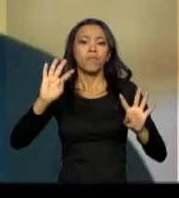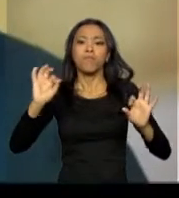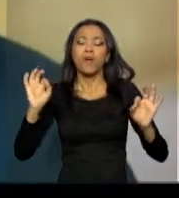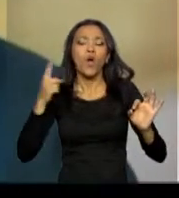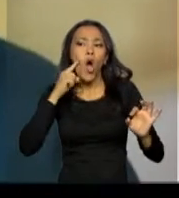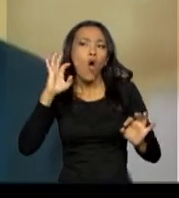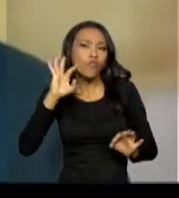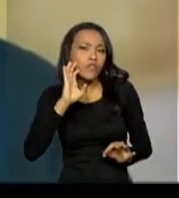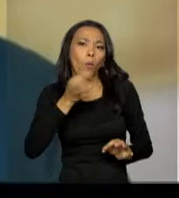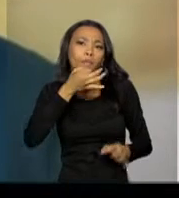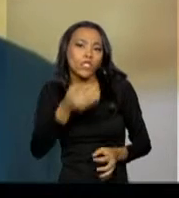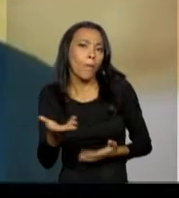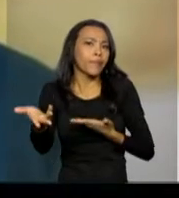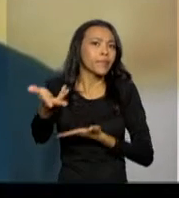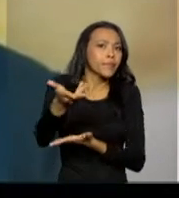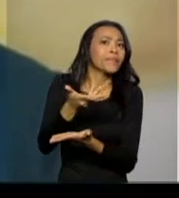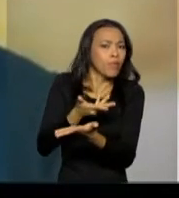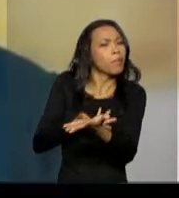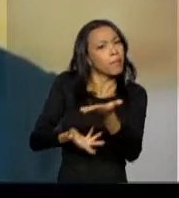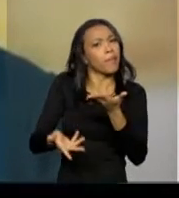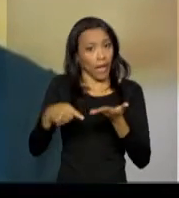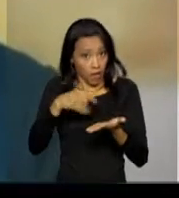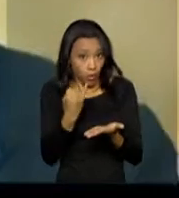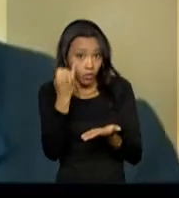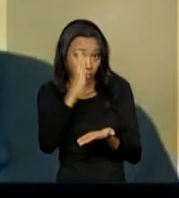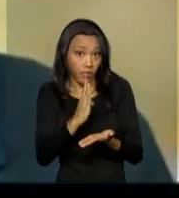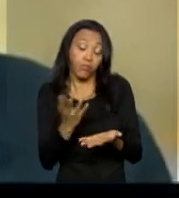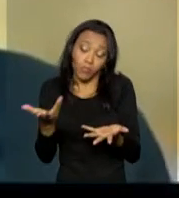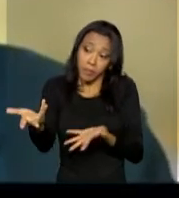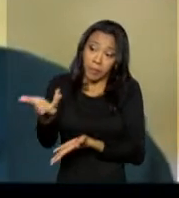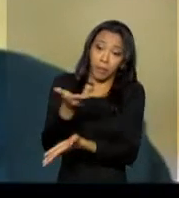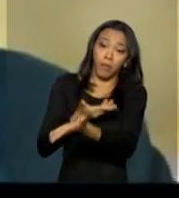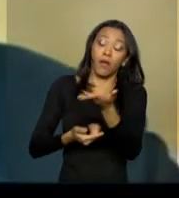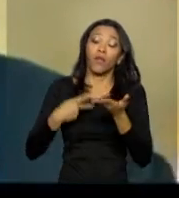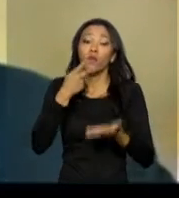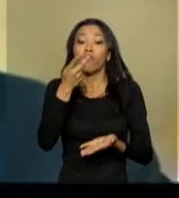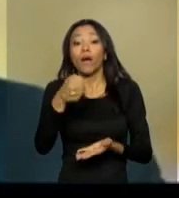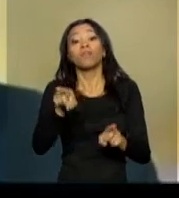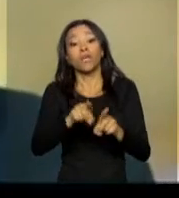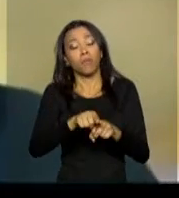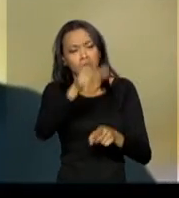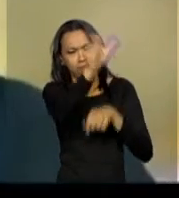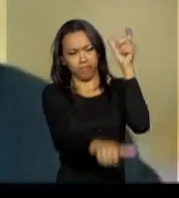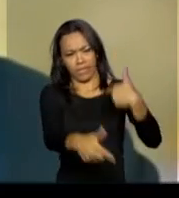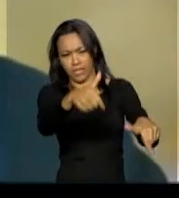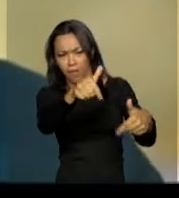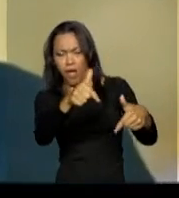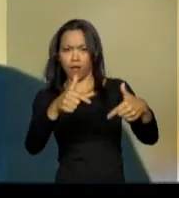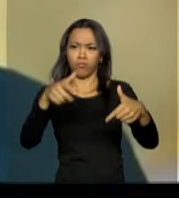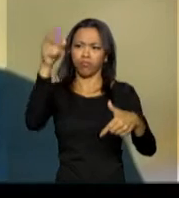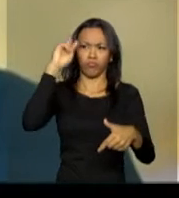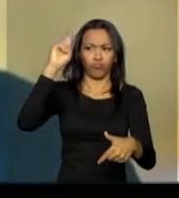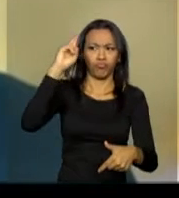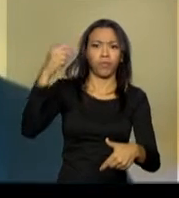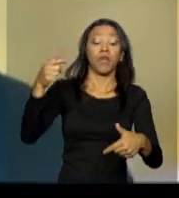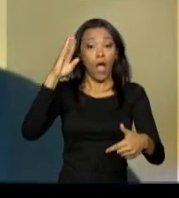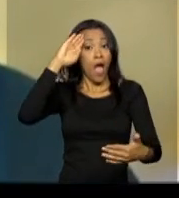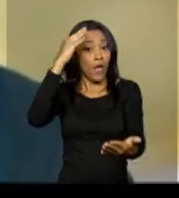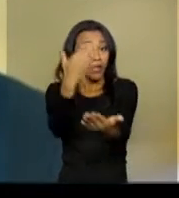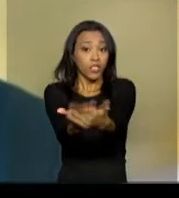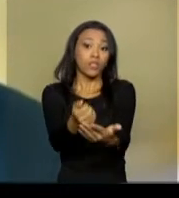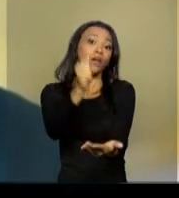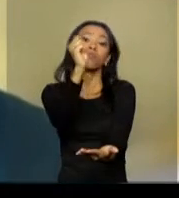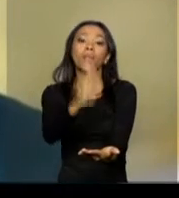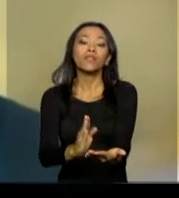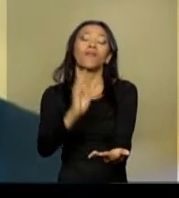ouvi-los em tudo que for importante para o Brasil. Digo aos trabalhadores e aos empresários que apostar no Brasil